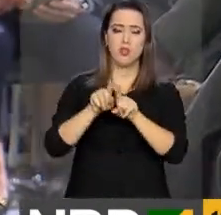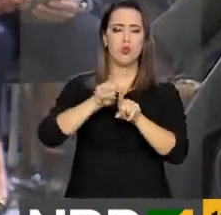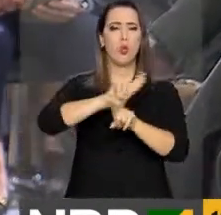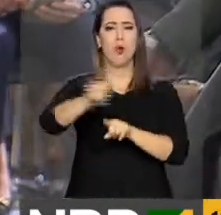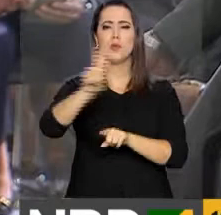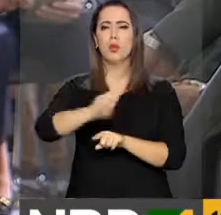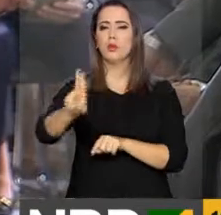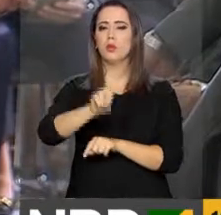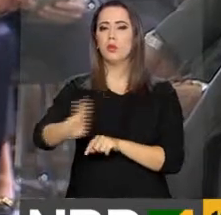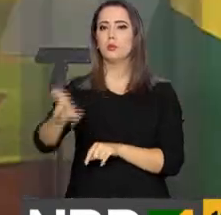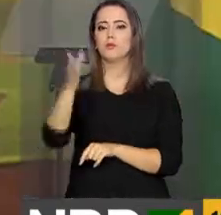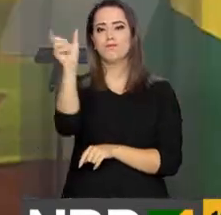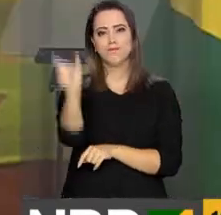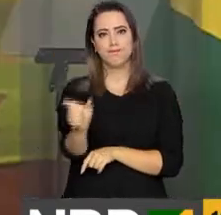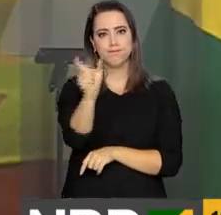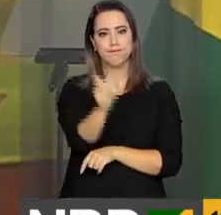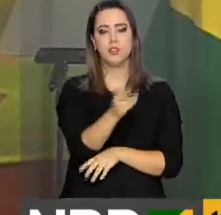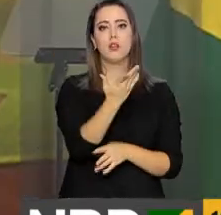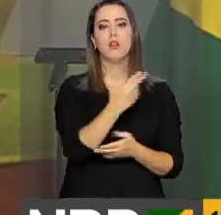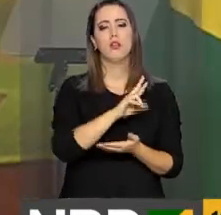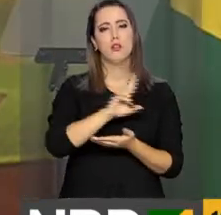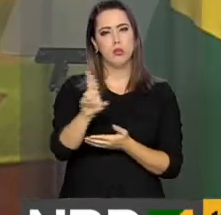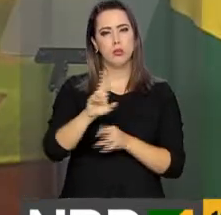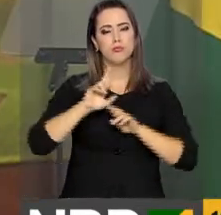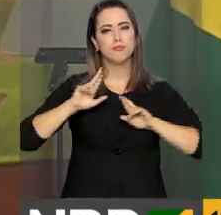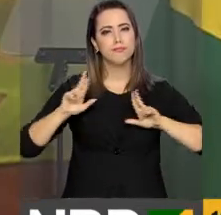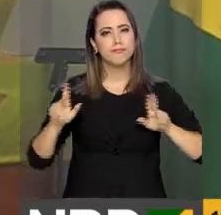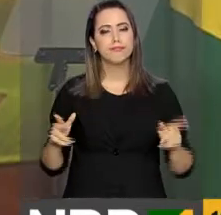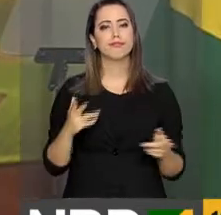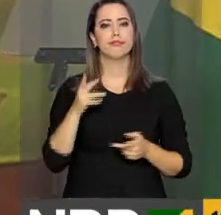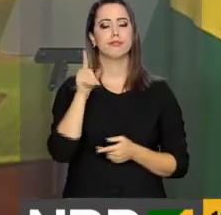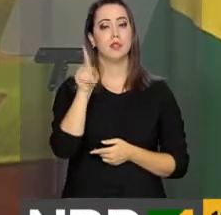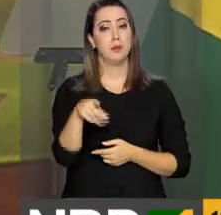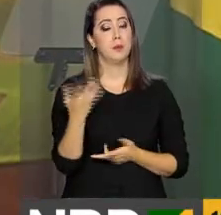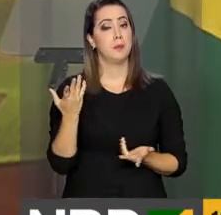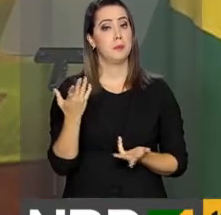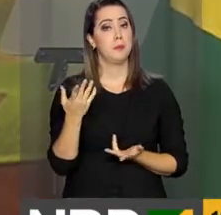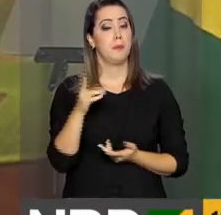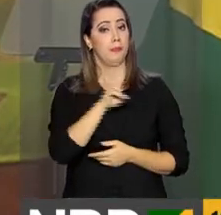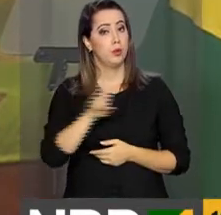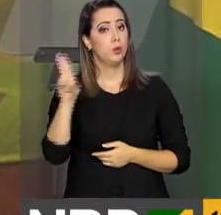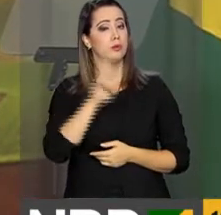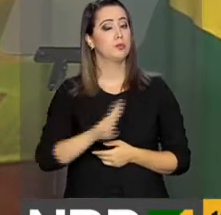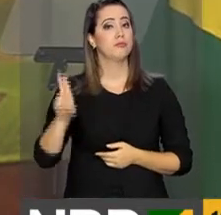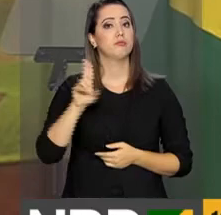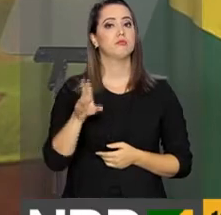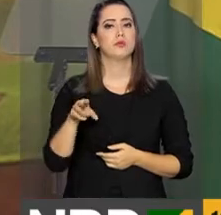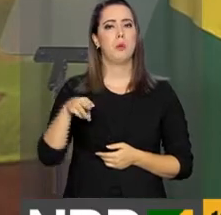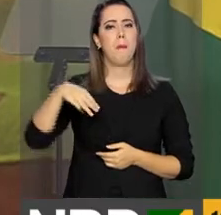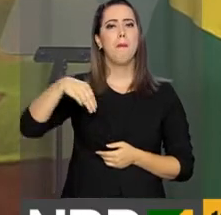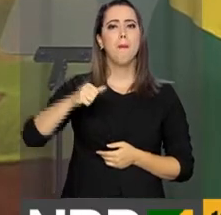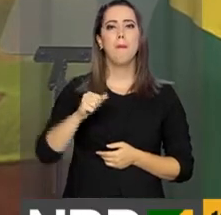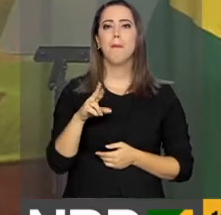Maldaner, Domingos Sávio, Ezequiel Fonseca, Fausto Pinato, Marcos Montes, Mauro Pereira,